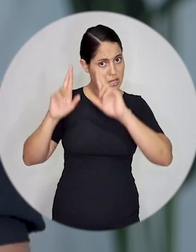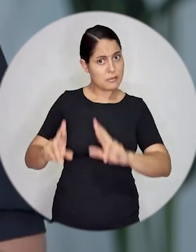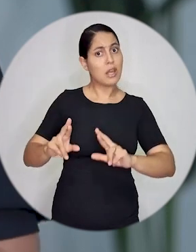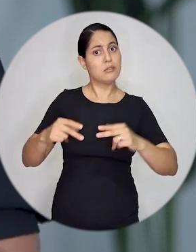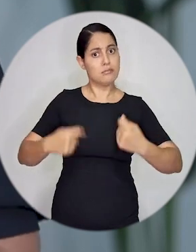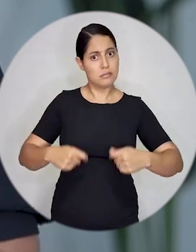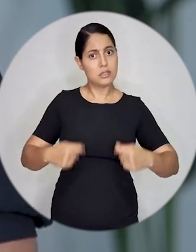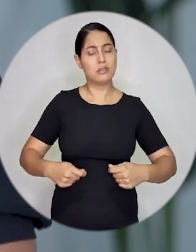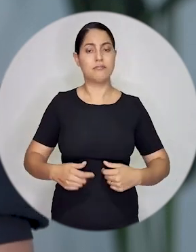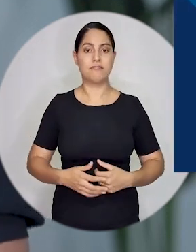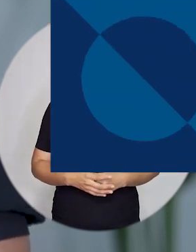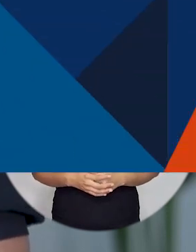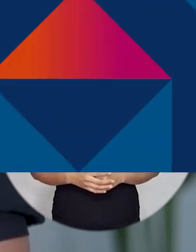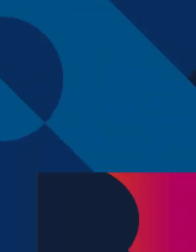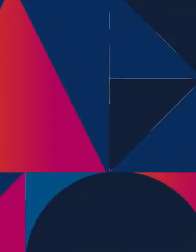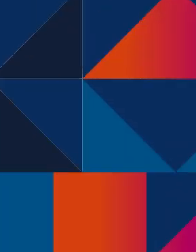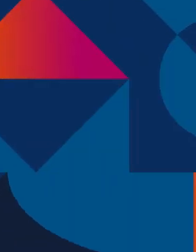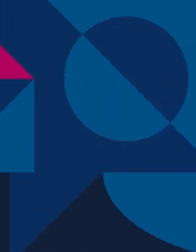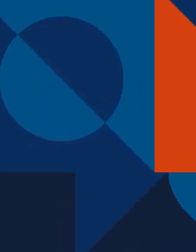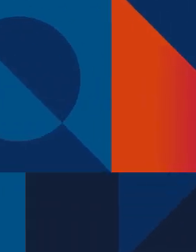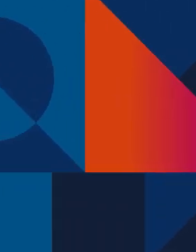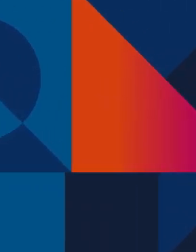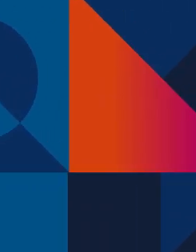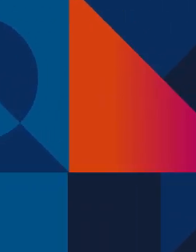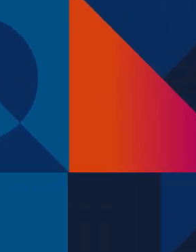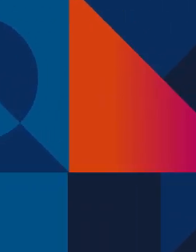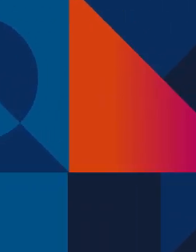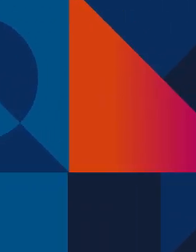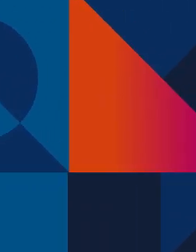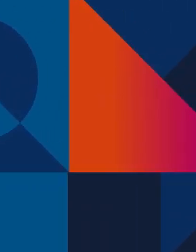e devem ser respeitadas.